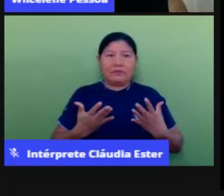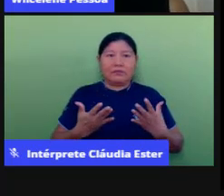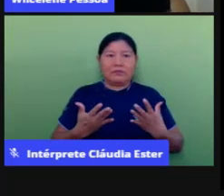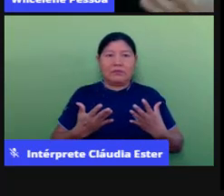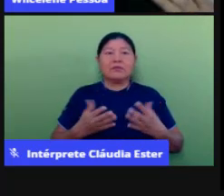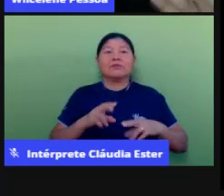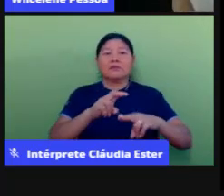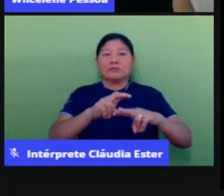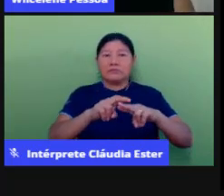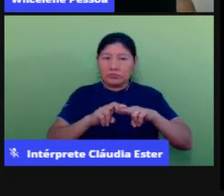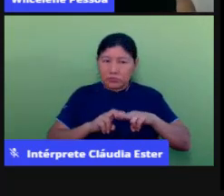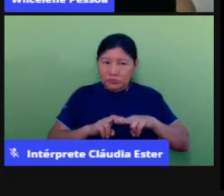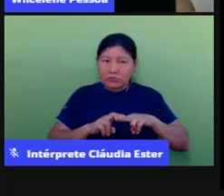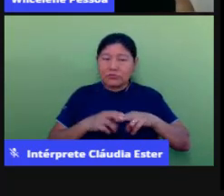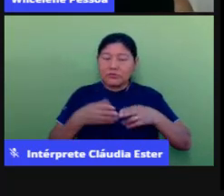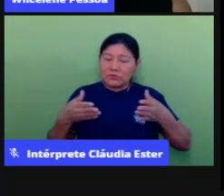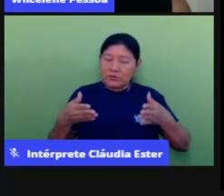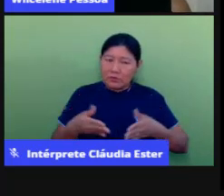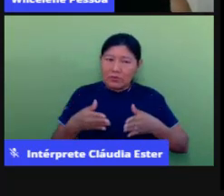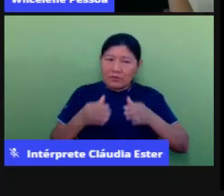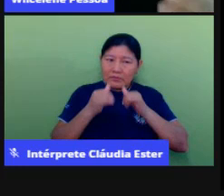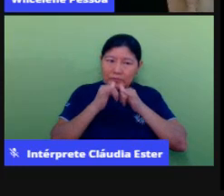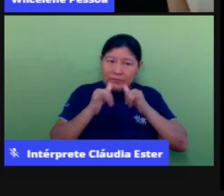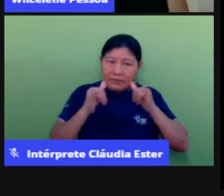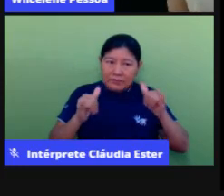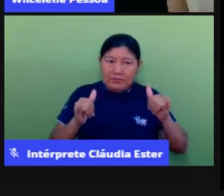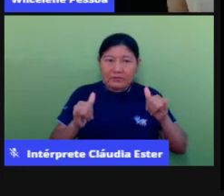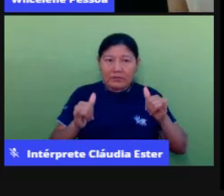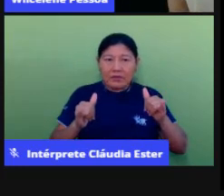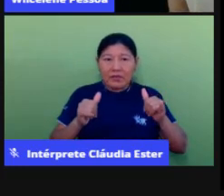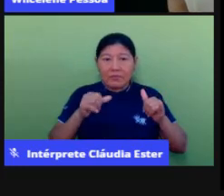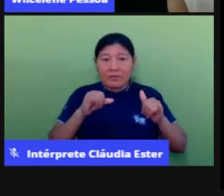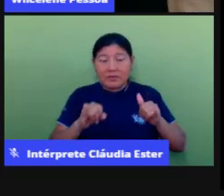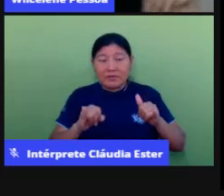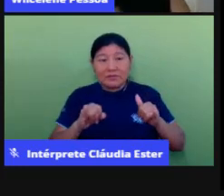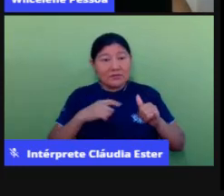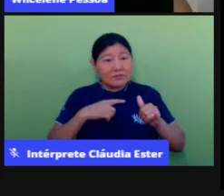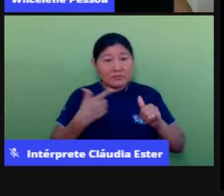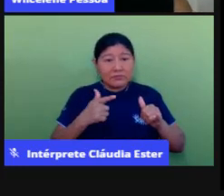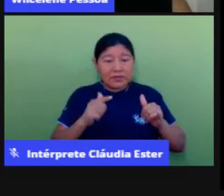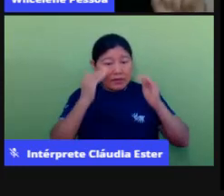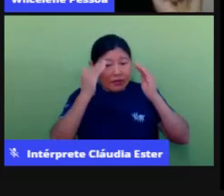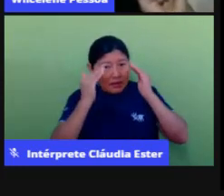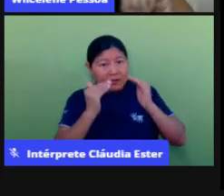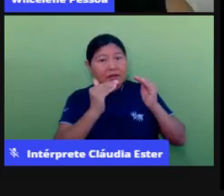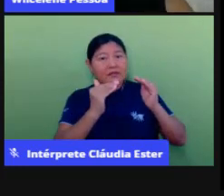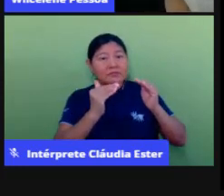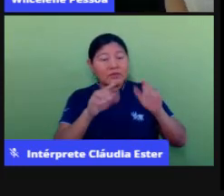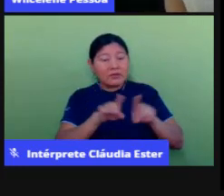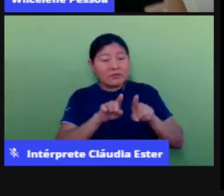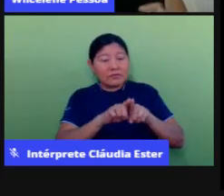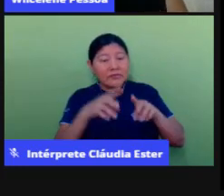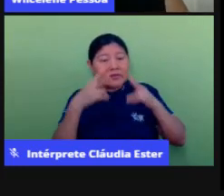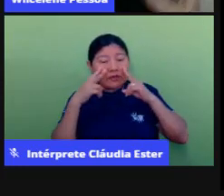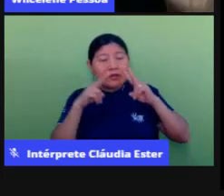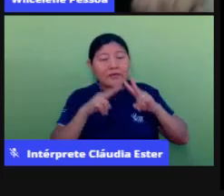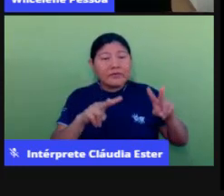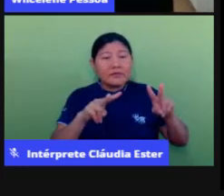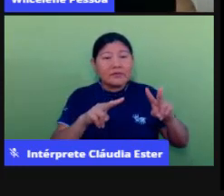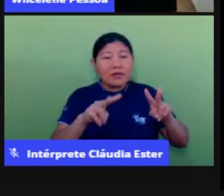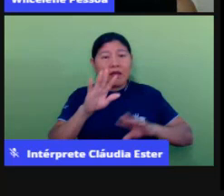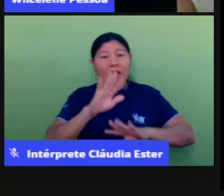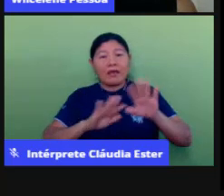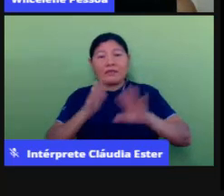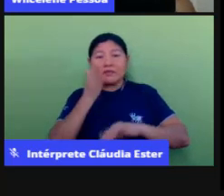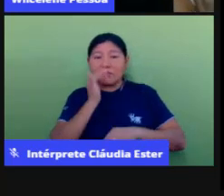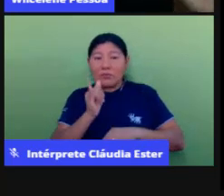momento, então eu não estou contribuindo com o desenvolvimento, eu estou prejudicando. Porque o pai pode brigar, pode pôr de castigo, pode achar